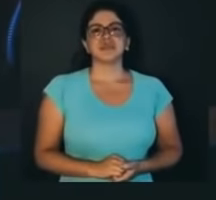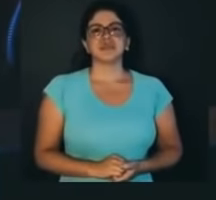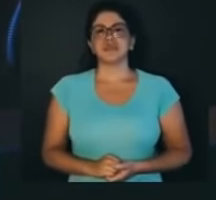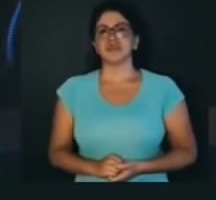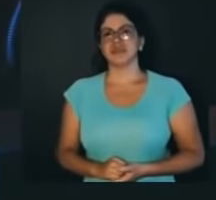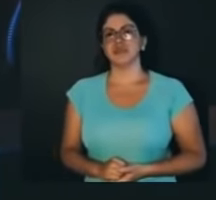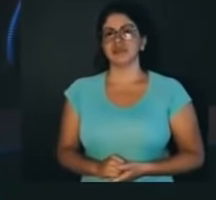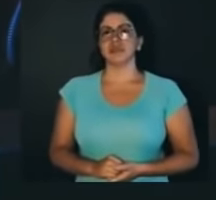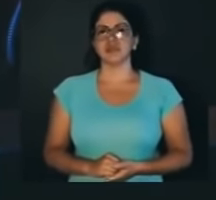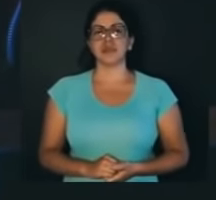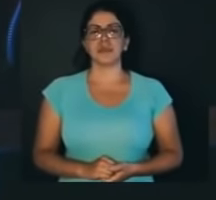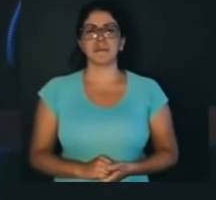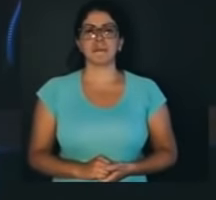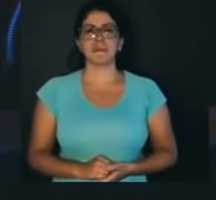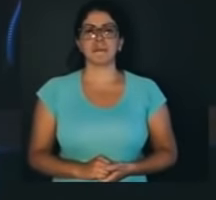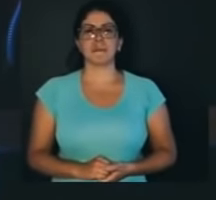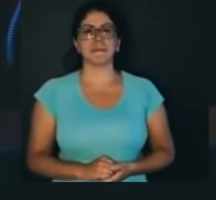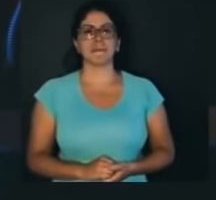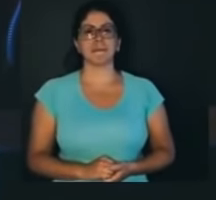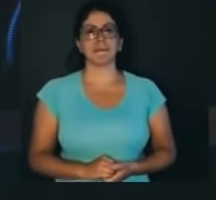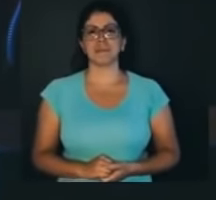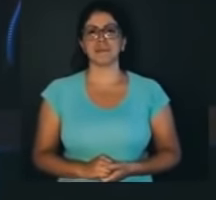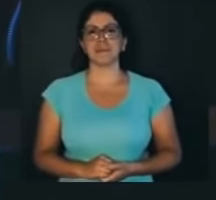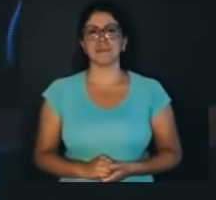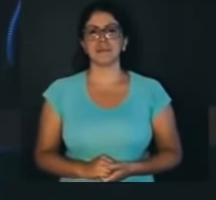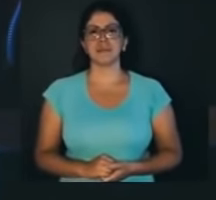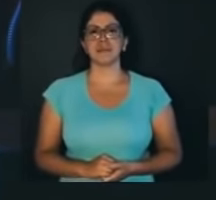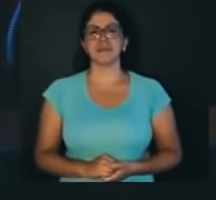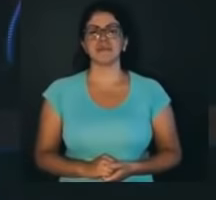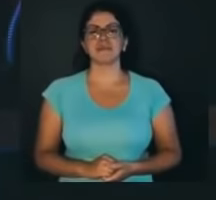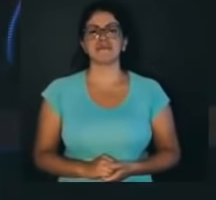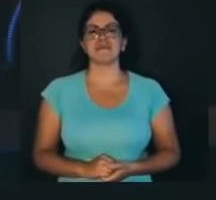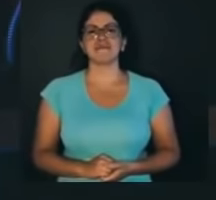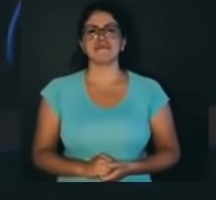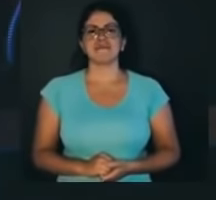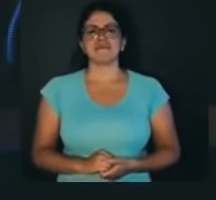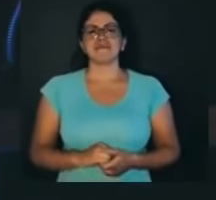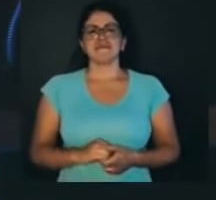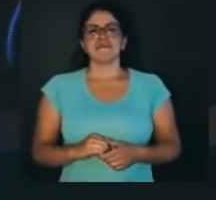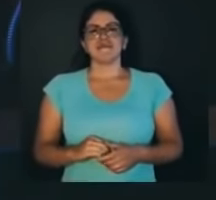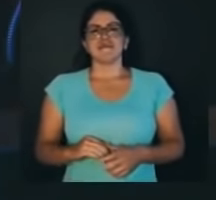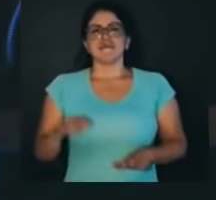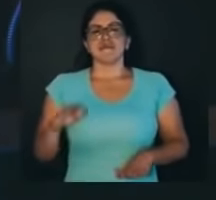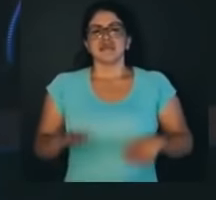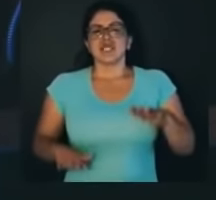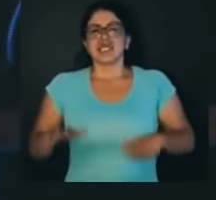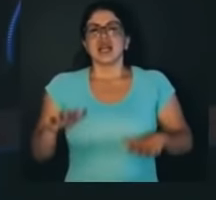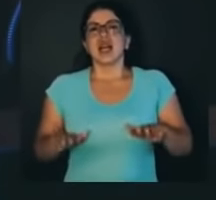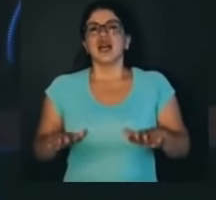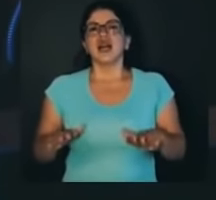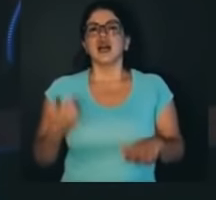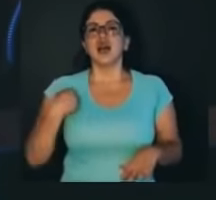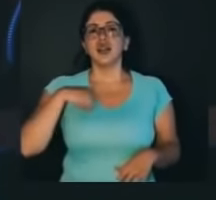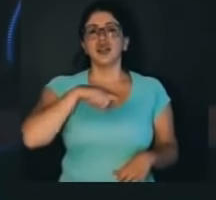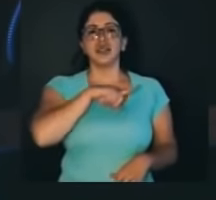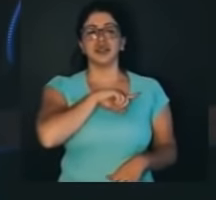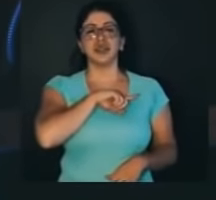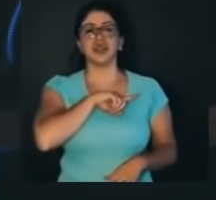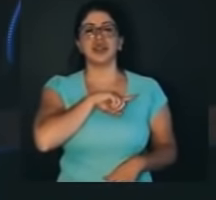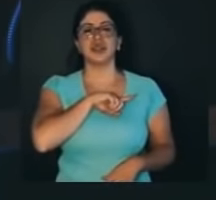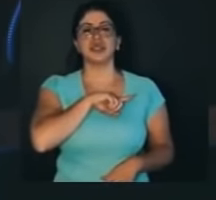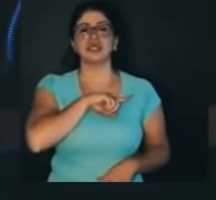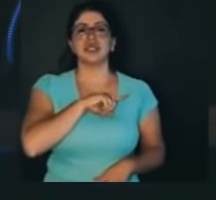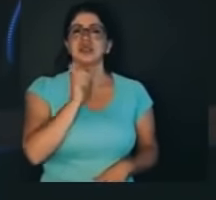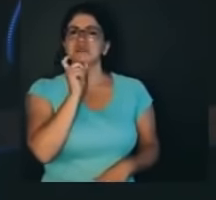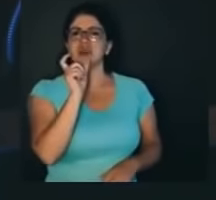E talvez nós sejamos aqueles que têm proferido palavras de maldição contra a vida